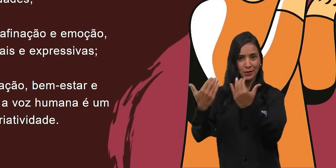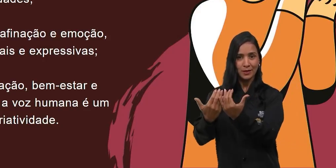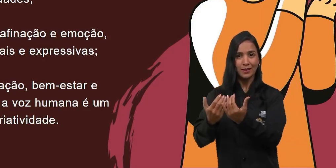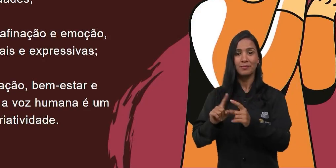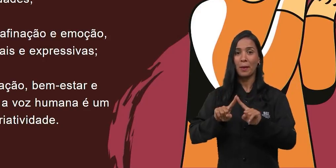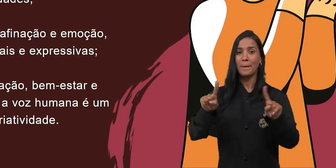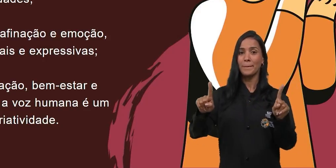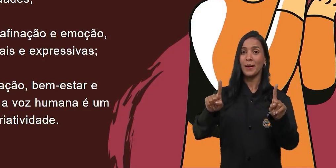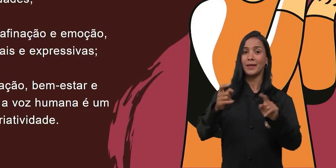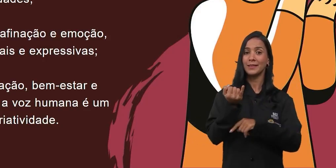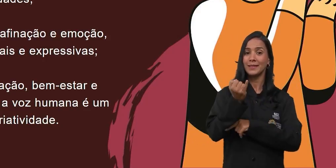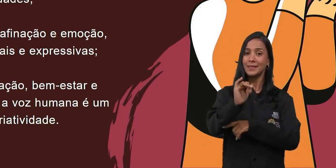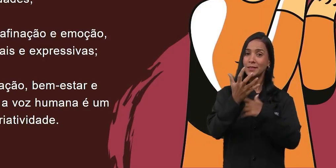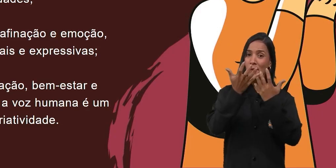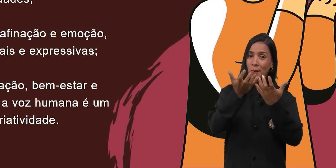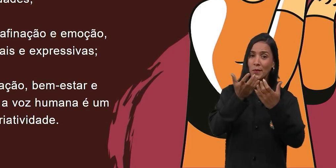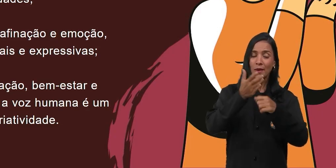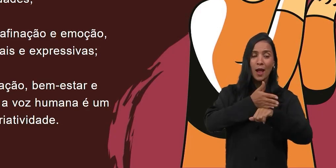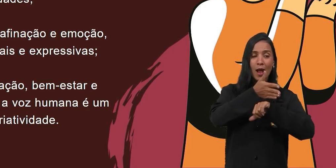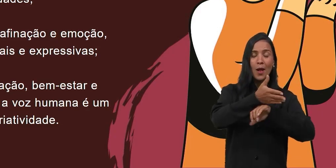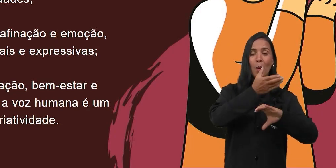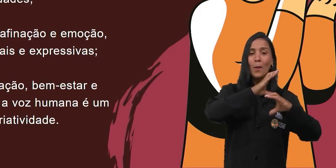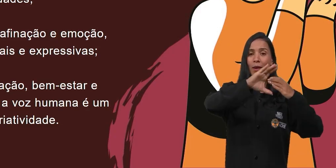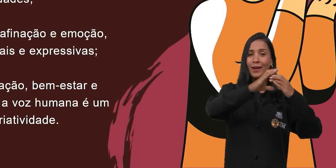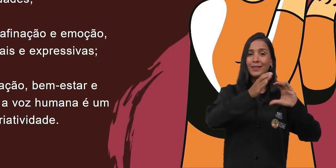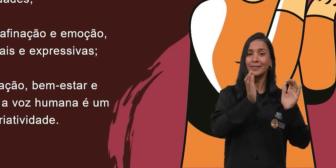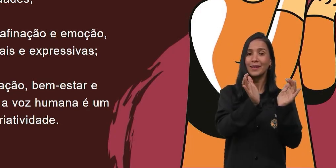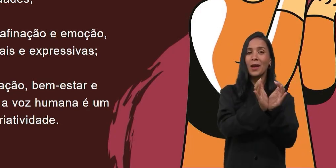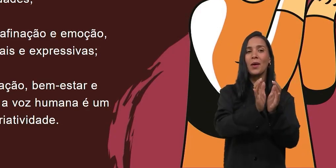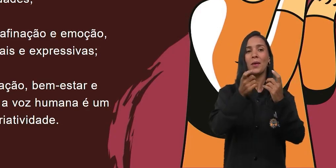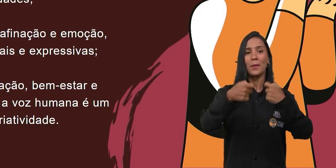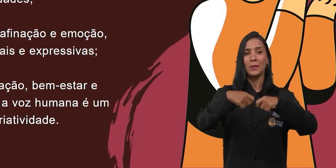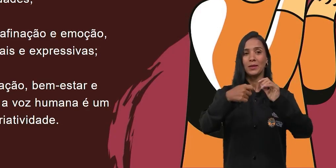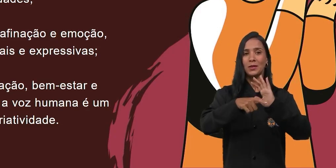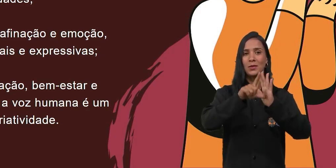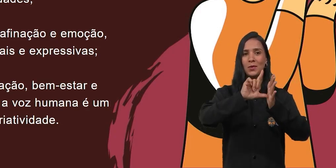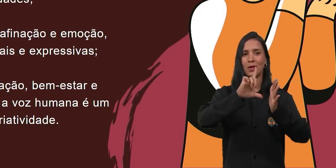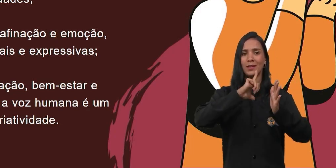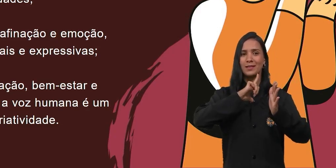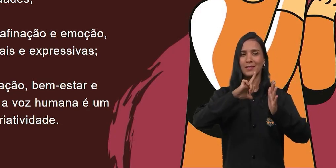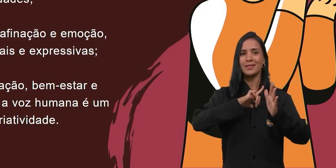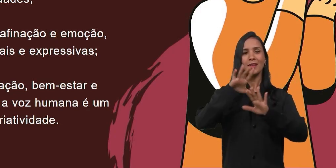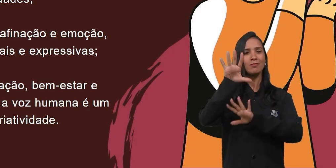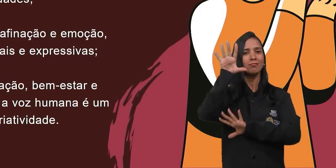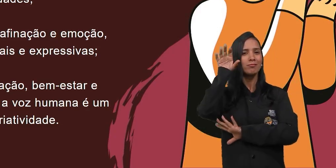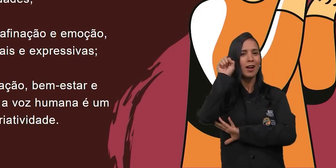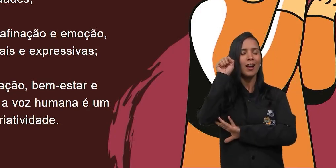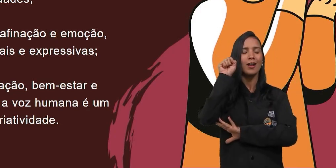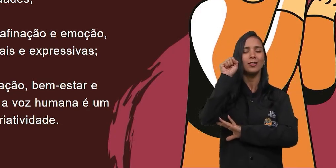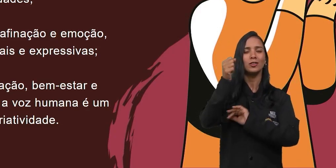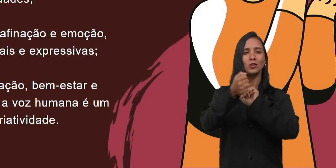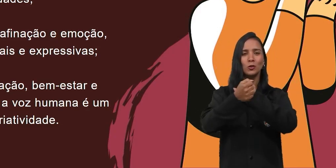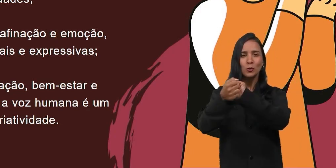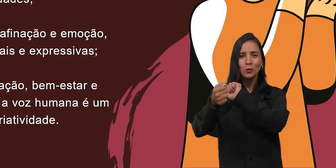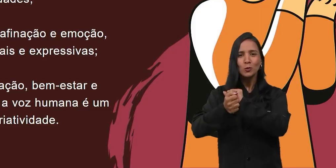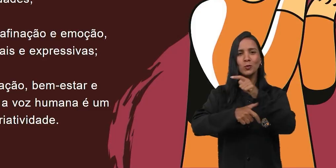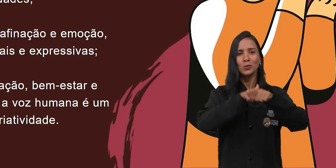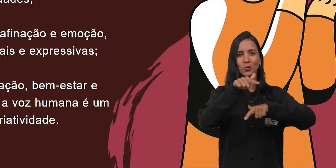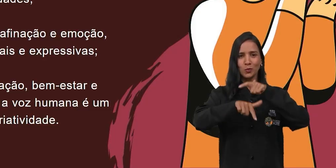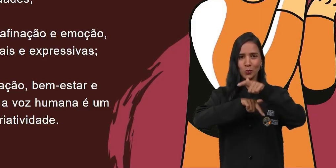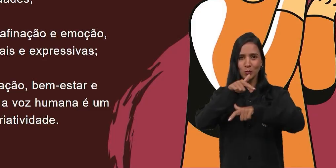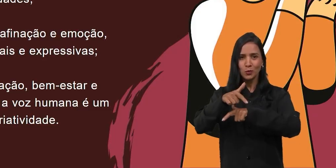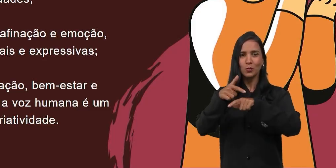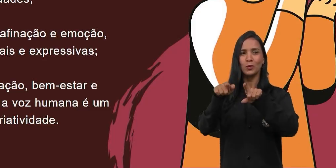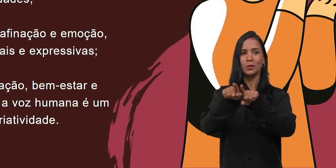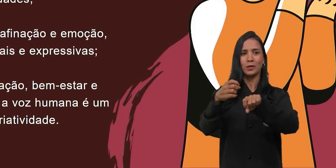exige escuta, cooperação, afinação e emoção, e desenvolve habilidades musicais, sociais